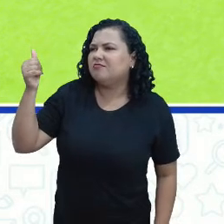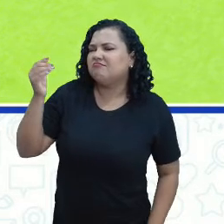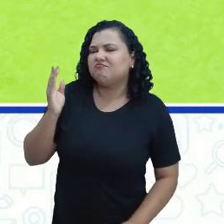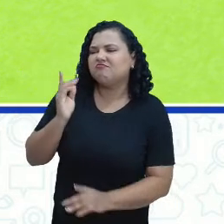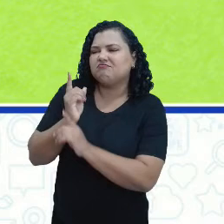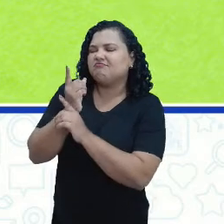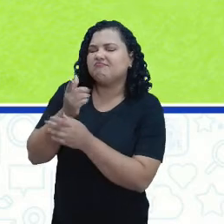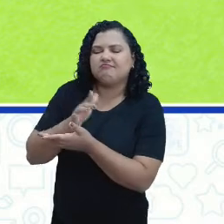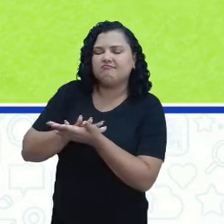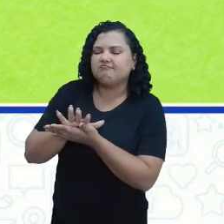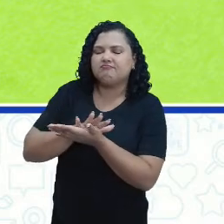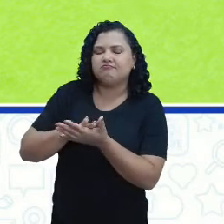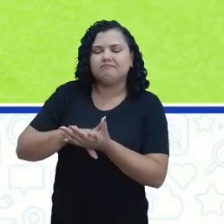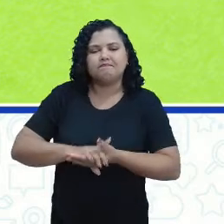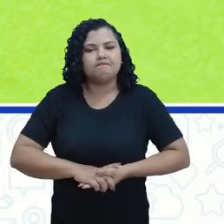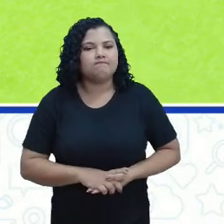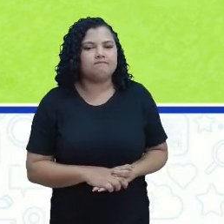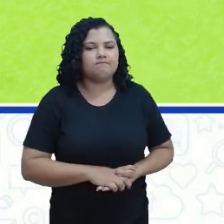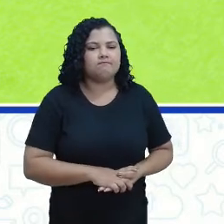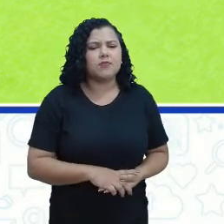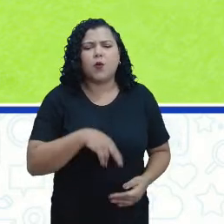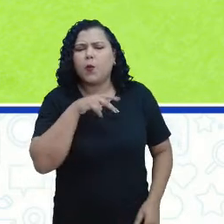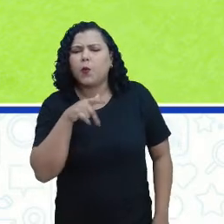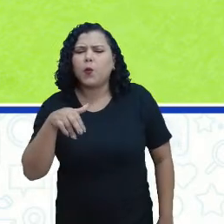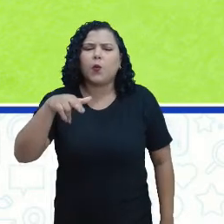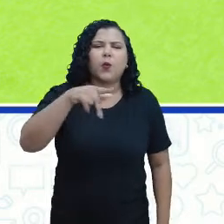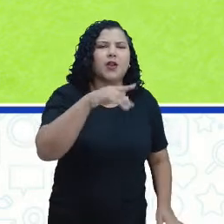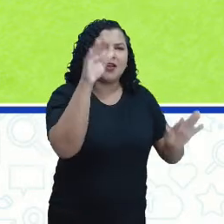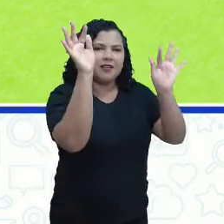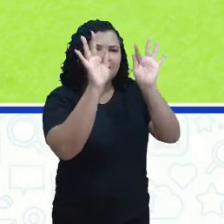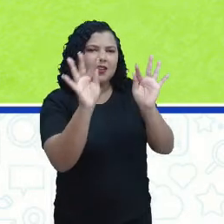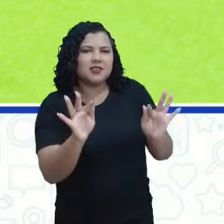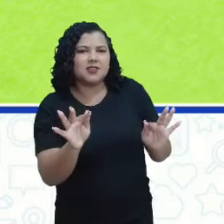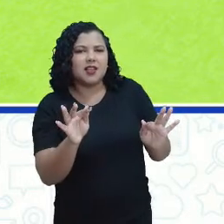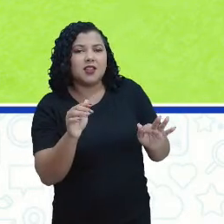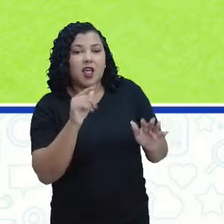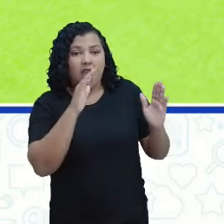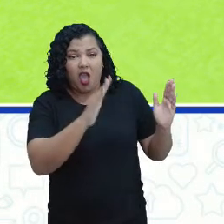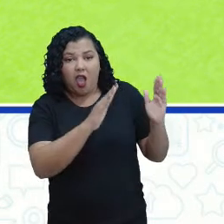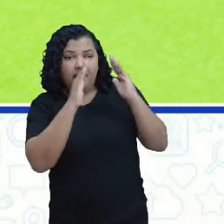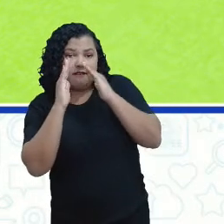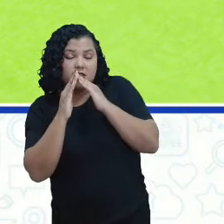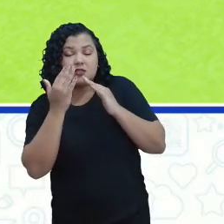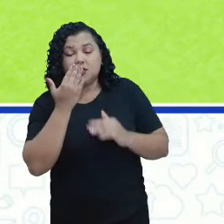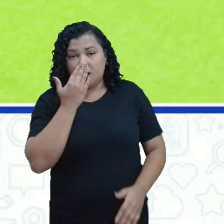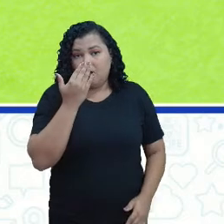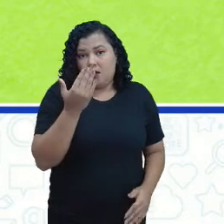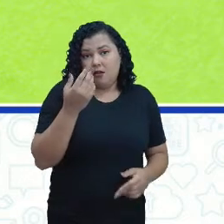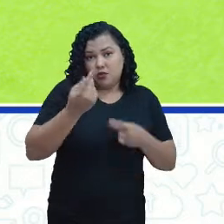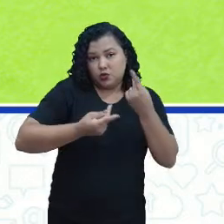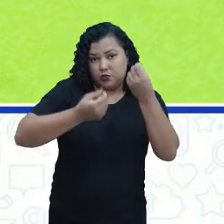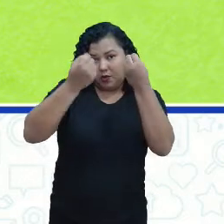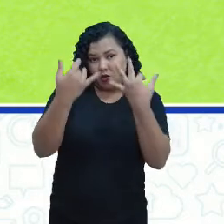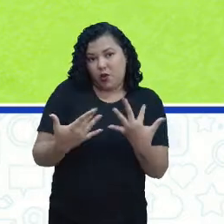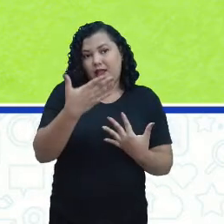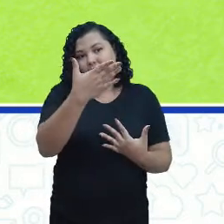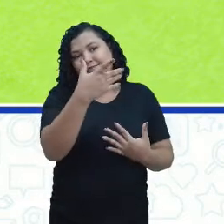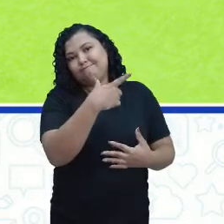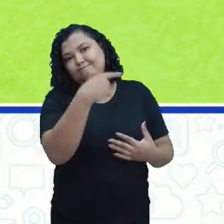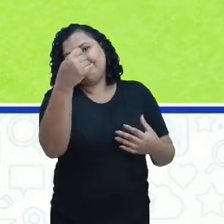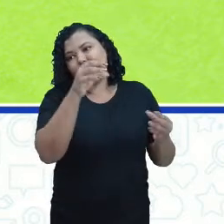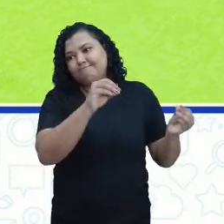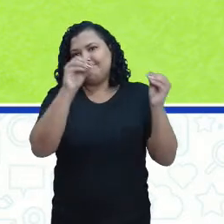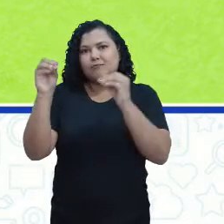podia atender. Procurei a casa da felicidade, a vizinha da frente me informou que ela tinha se